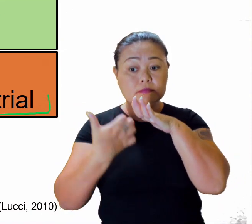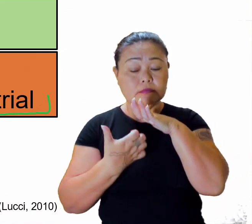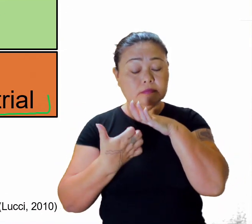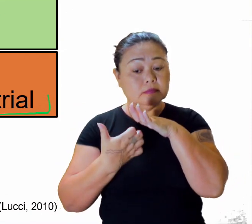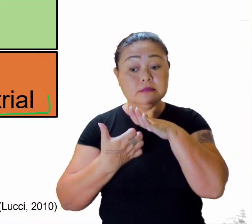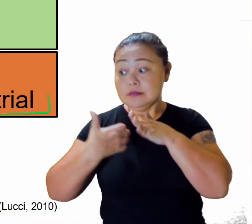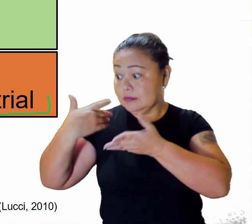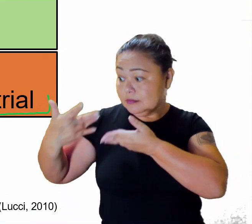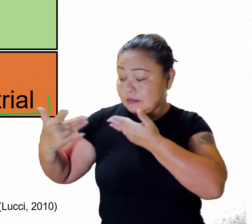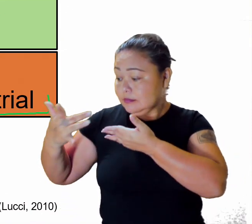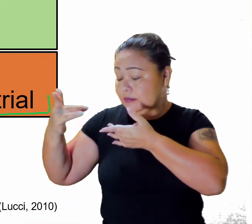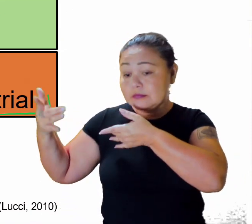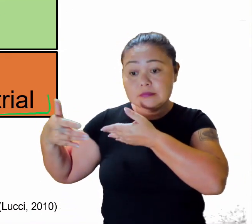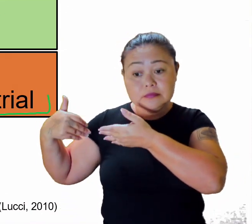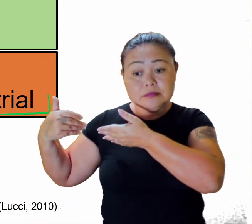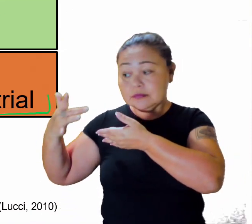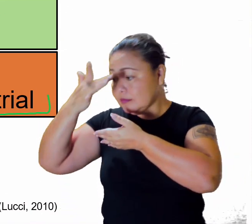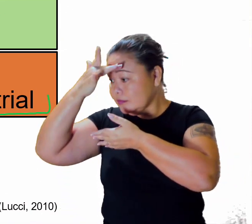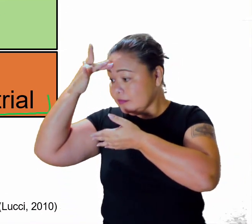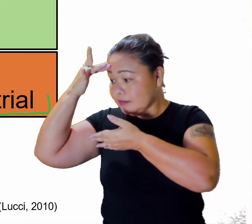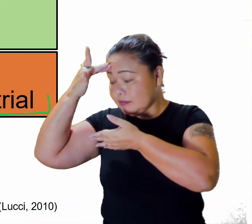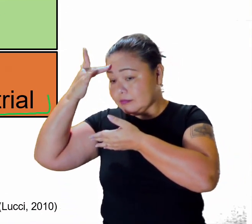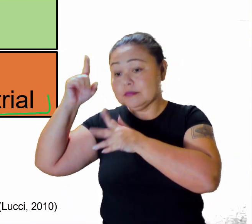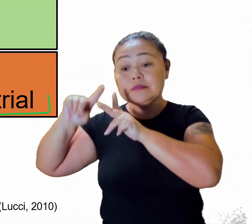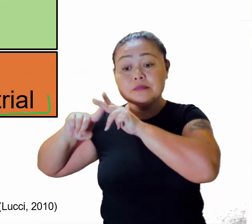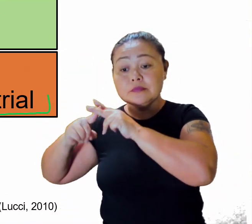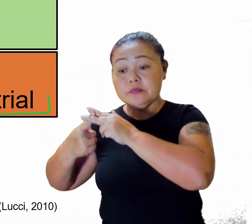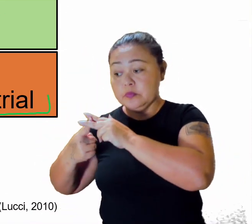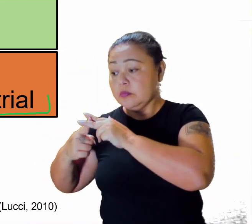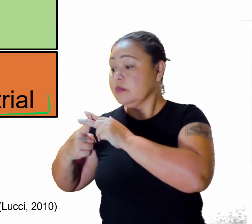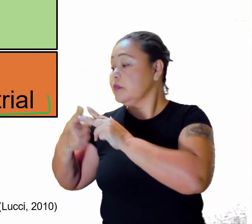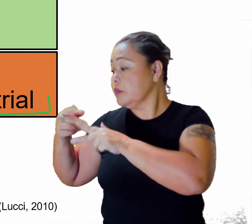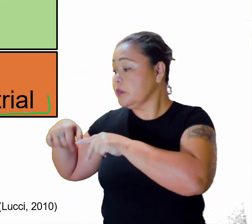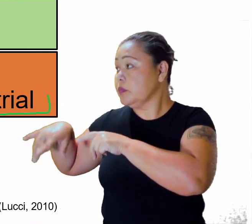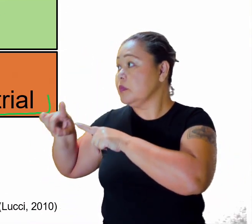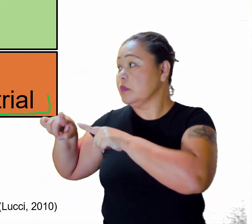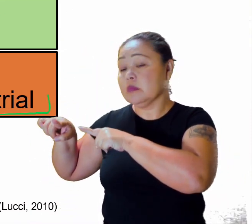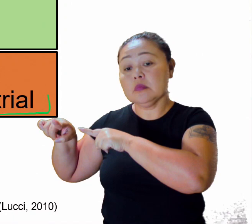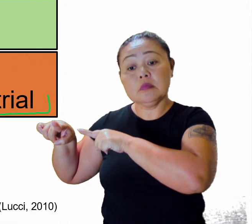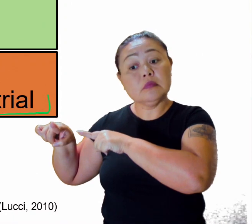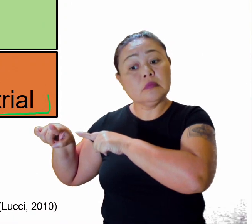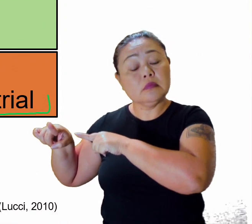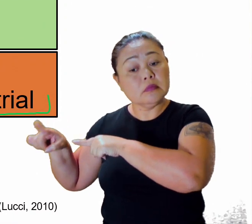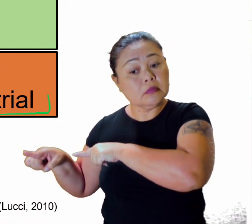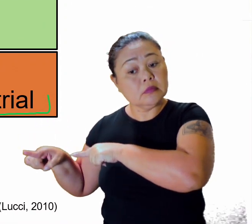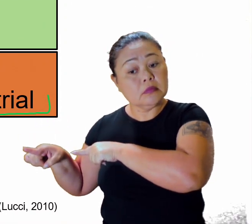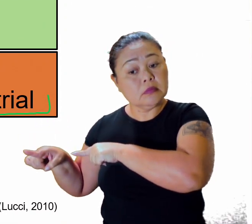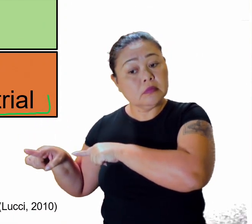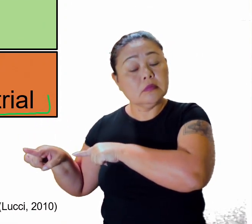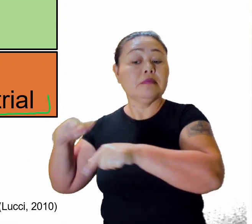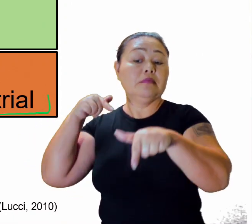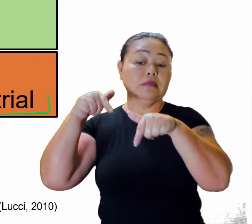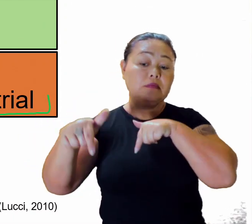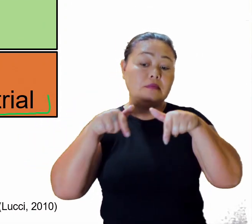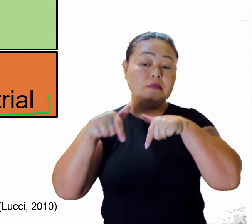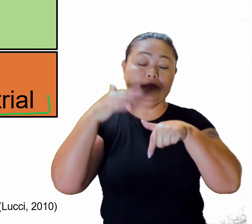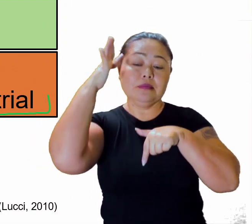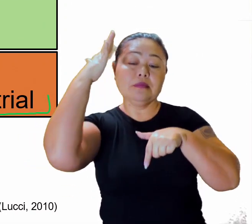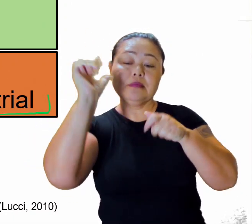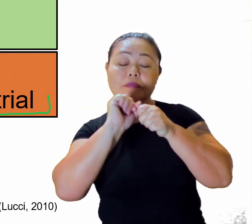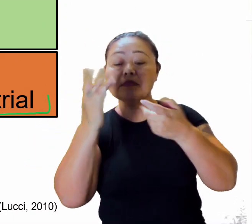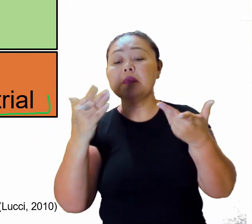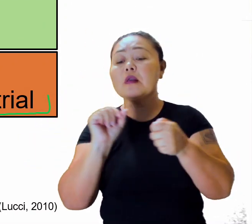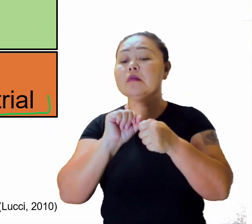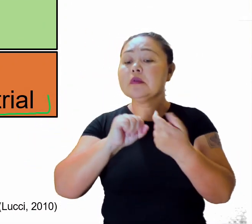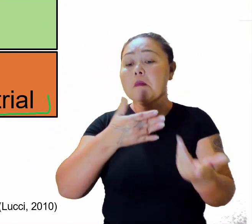ainda motivando também ainda muito mais. Porque mecanizou o campo. Muito bem. E a questão do trabalho, do sonho de ter uma melhor